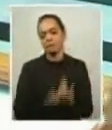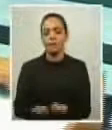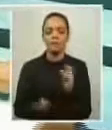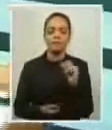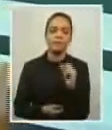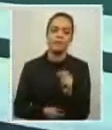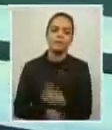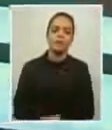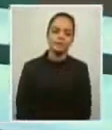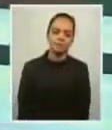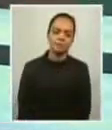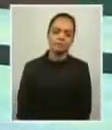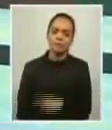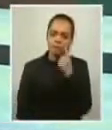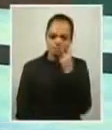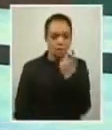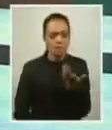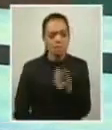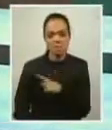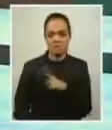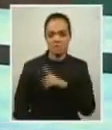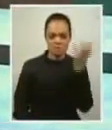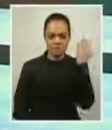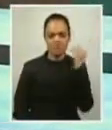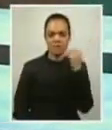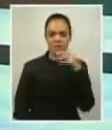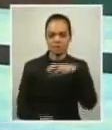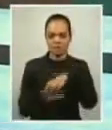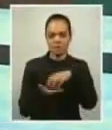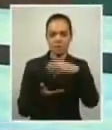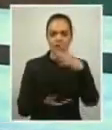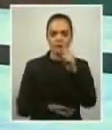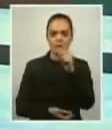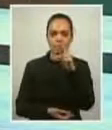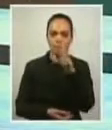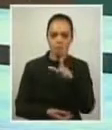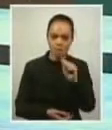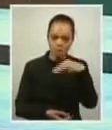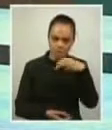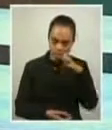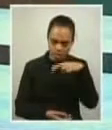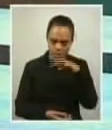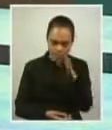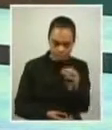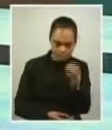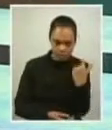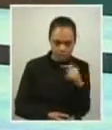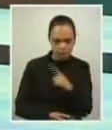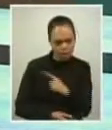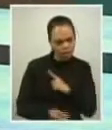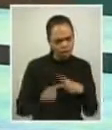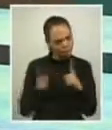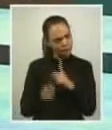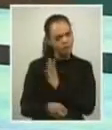vejam e já existiu Parlamento a época de Loki é mas a grande